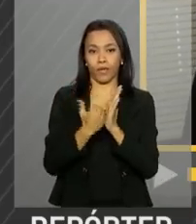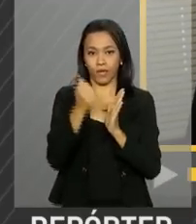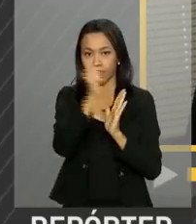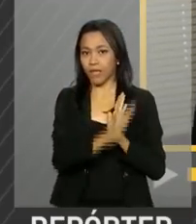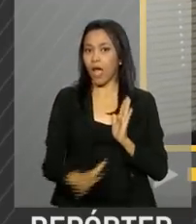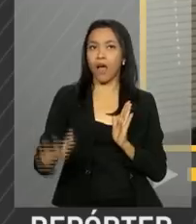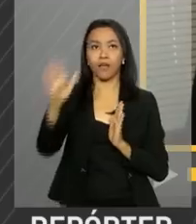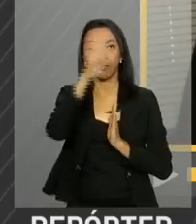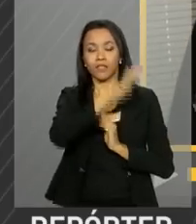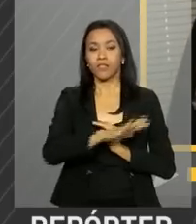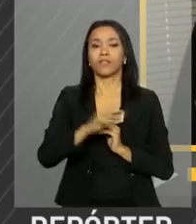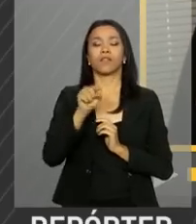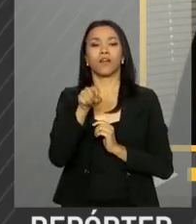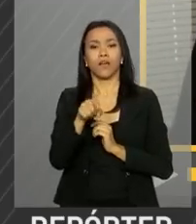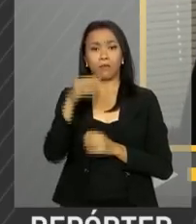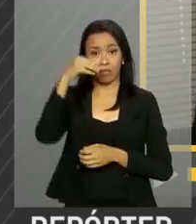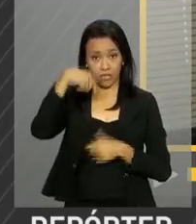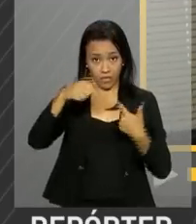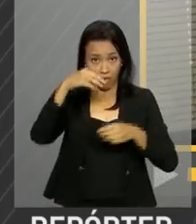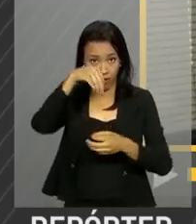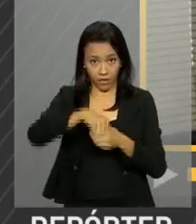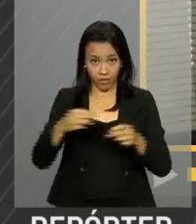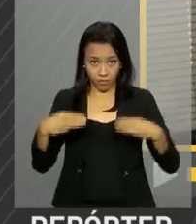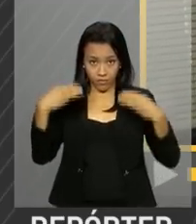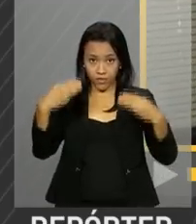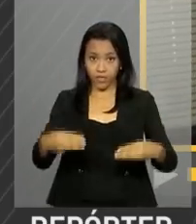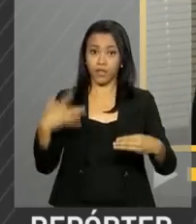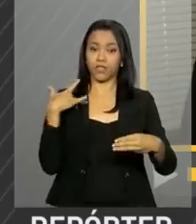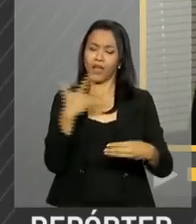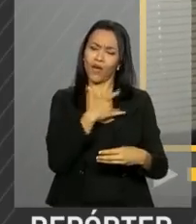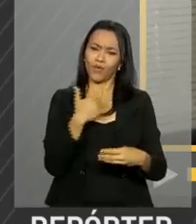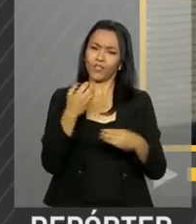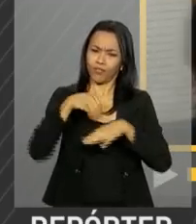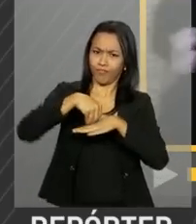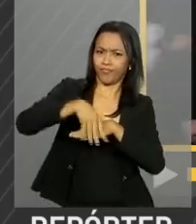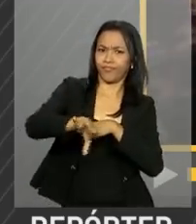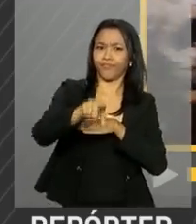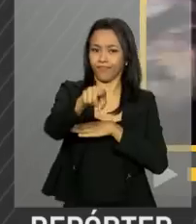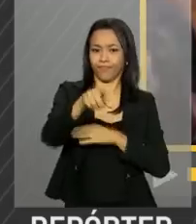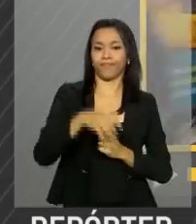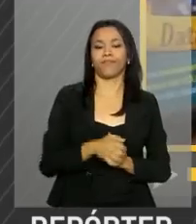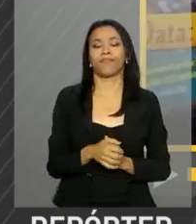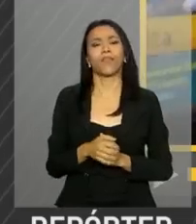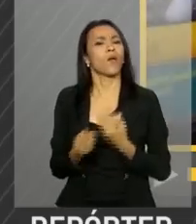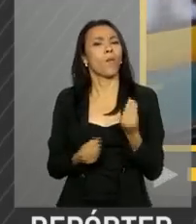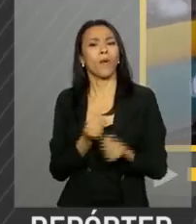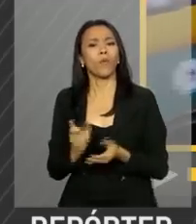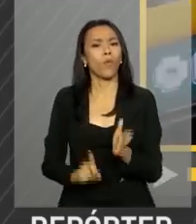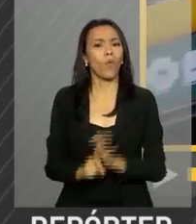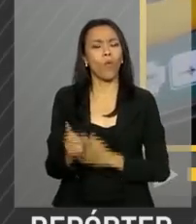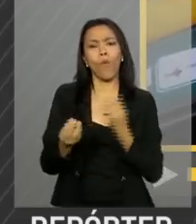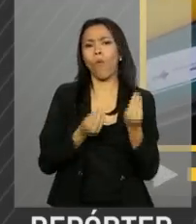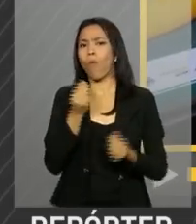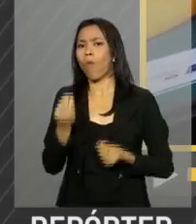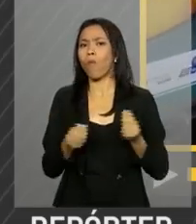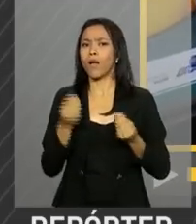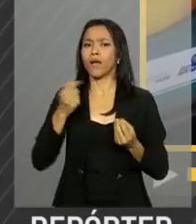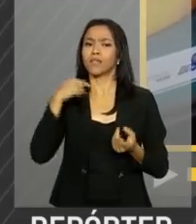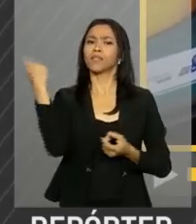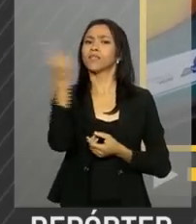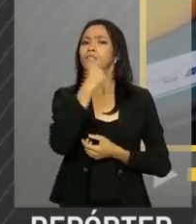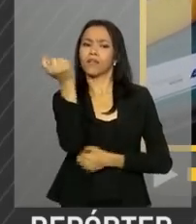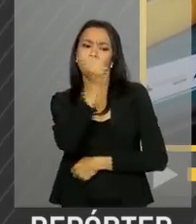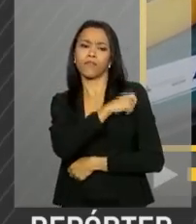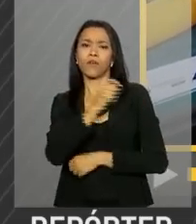de Imunizações do Ministério da Saúde, tem mais informações pra gente. Doutora, como que está funcionando essa campanha? Qual